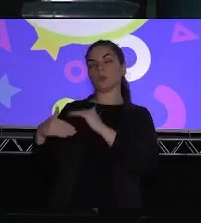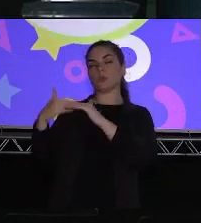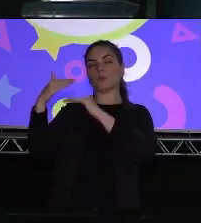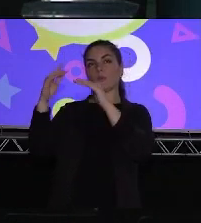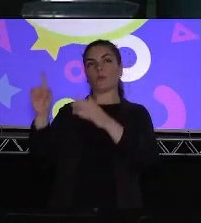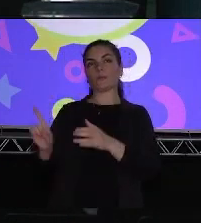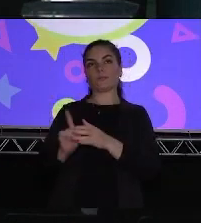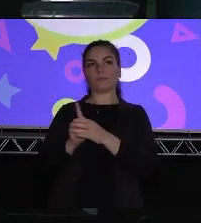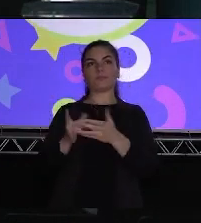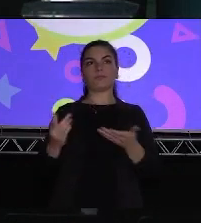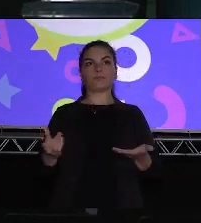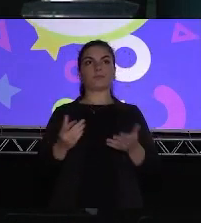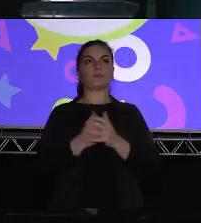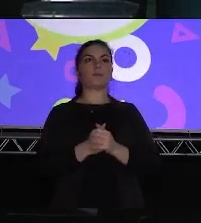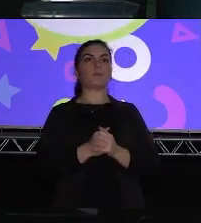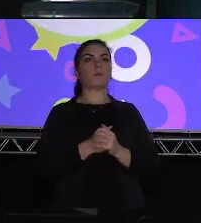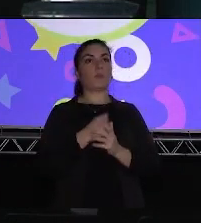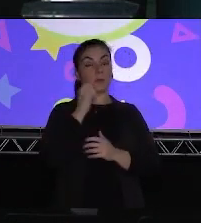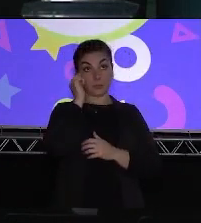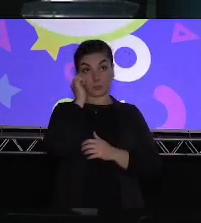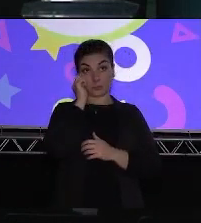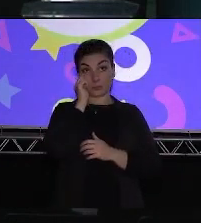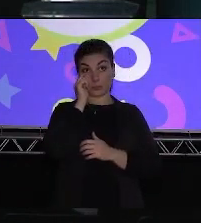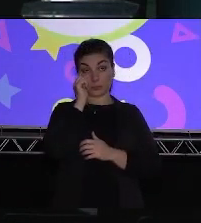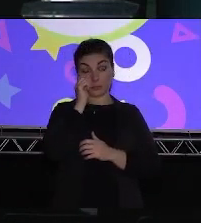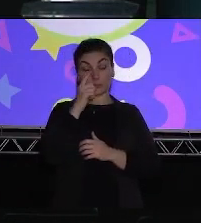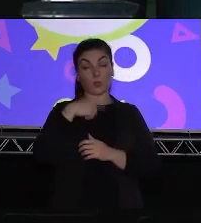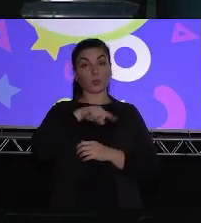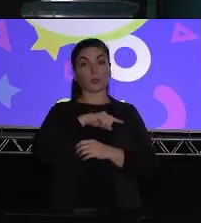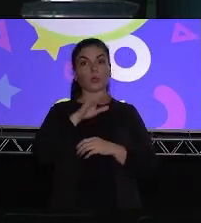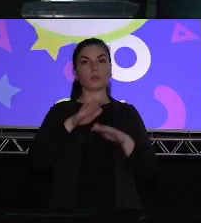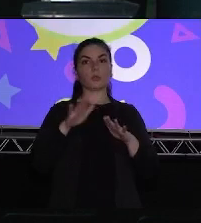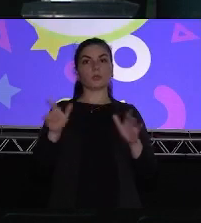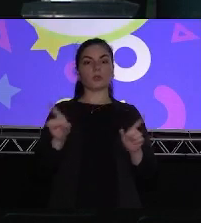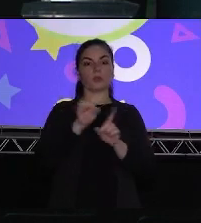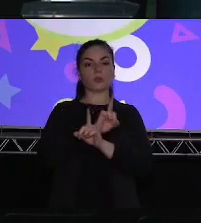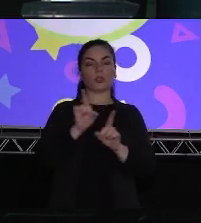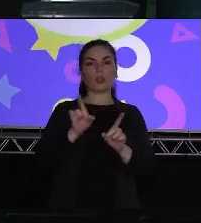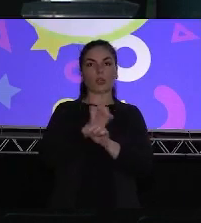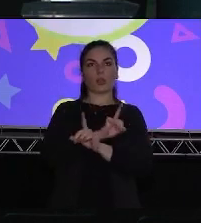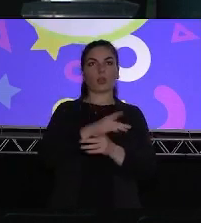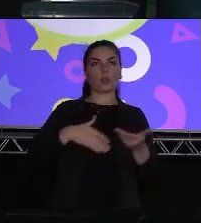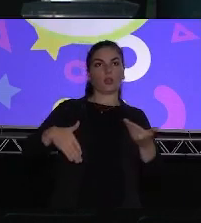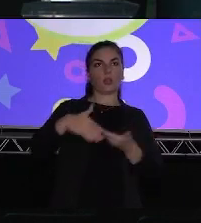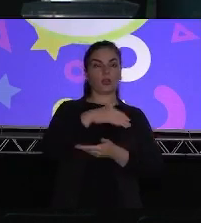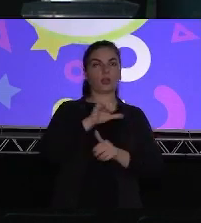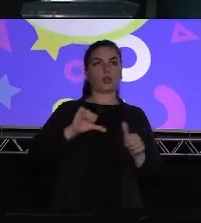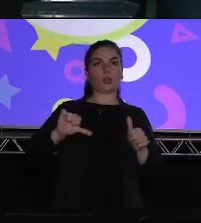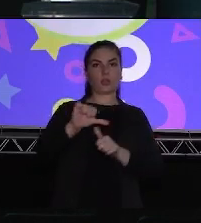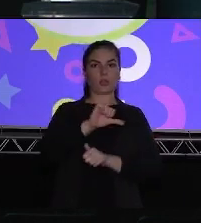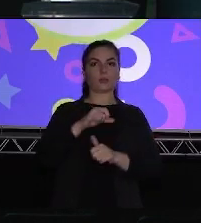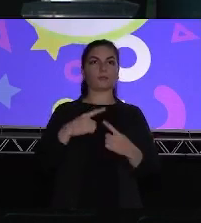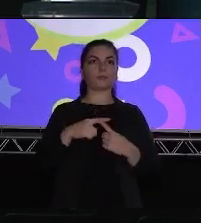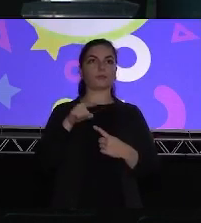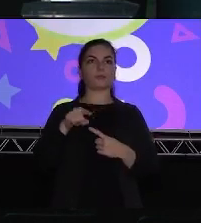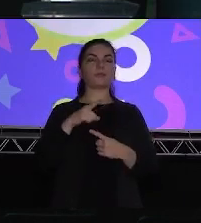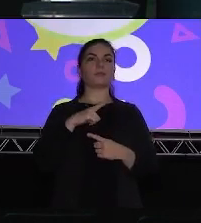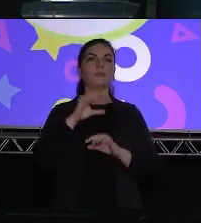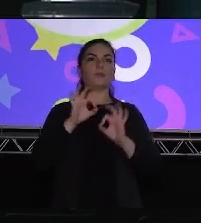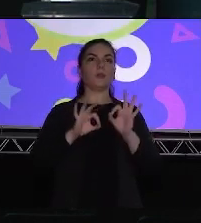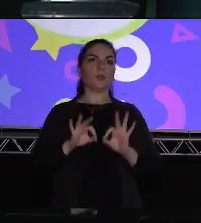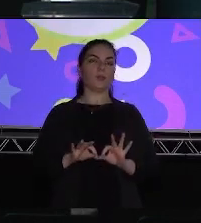ali no desenvolvimento do projeto. Então, a gente, às vezes, troca essas duplas. A Silvia sabe bem disso, porque ela é a gestora dos